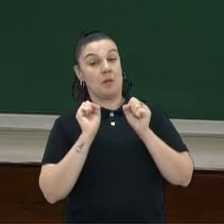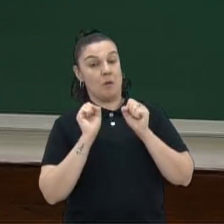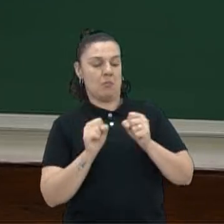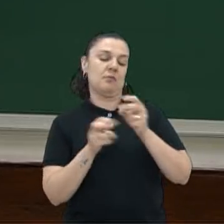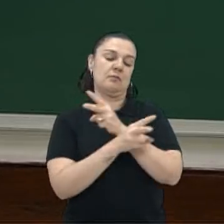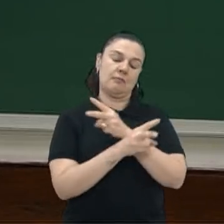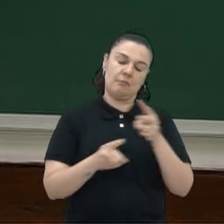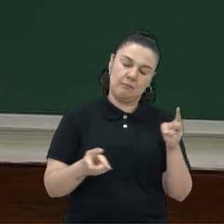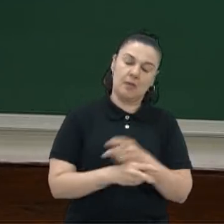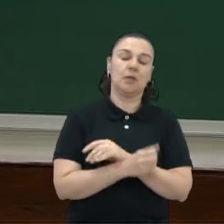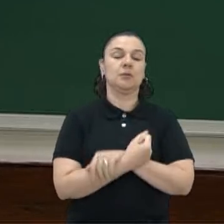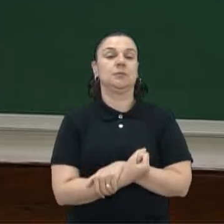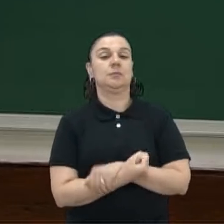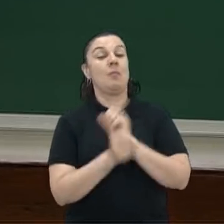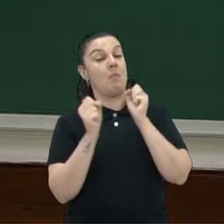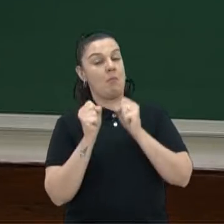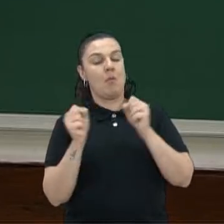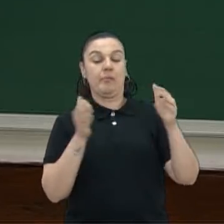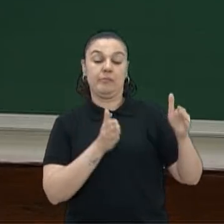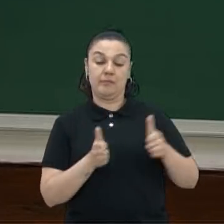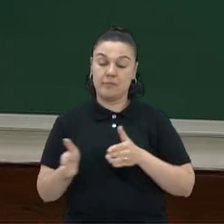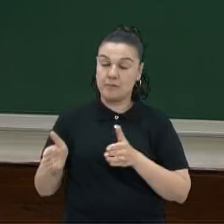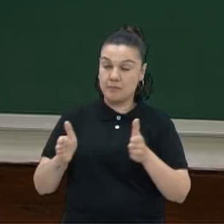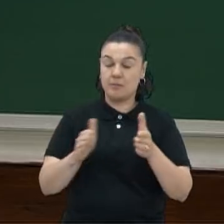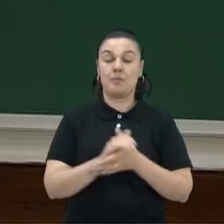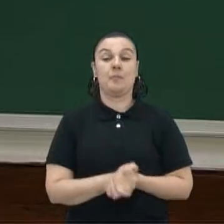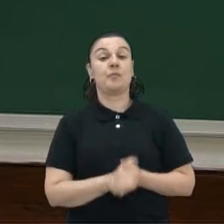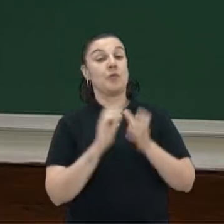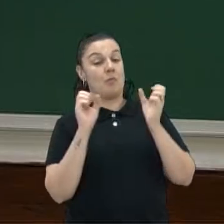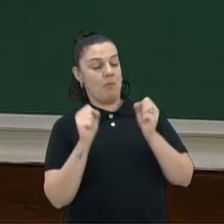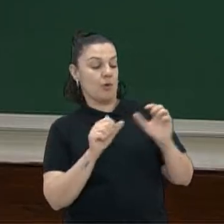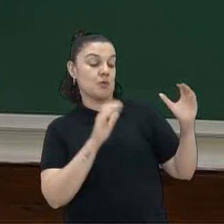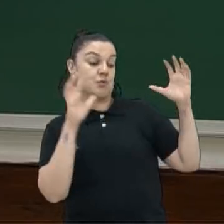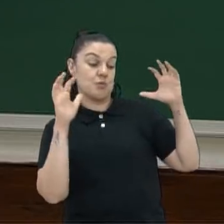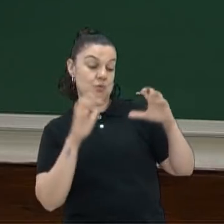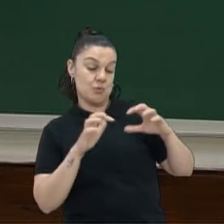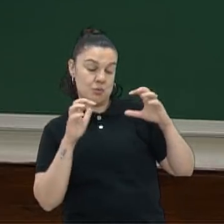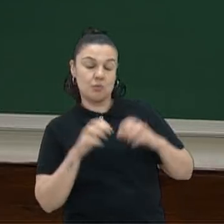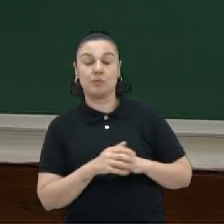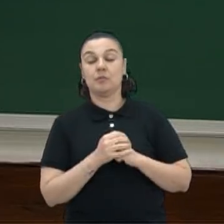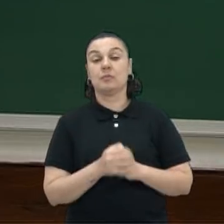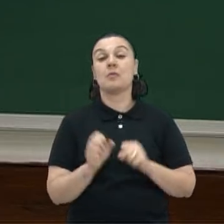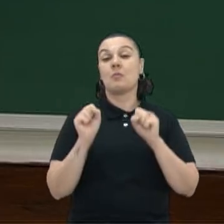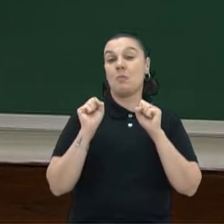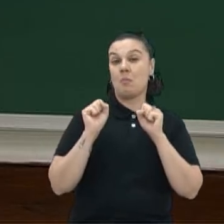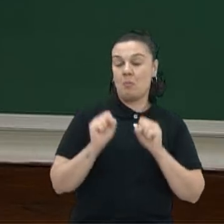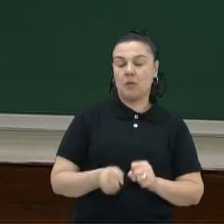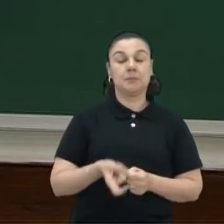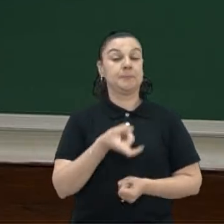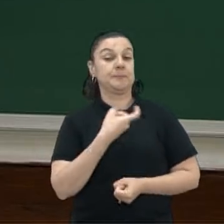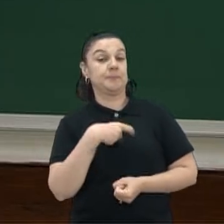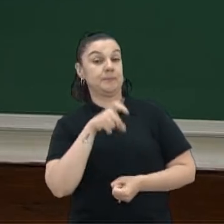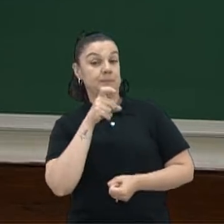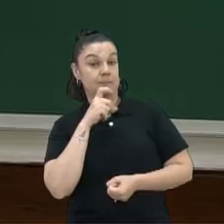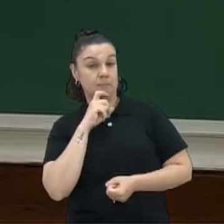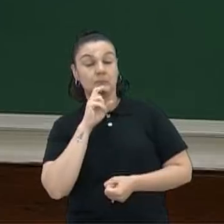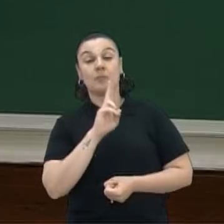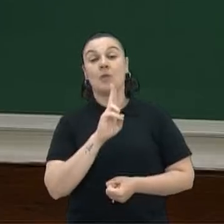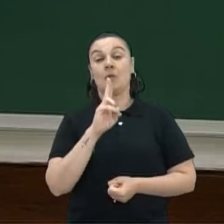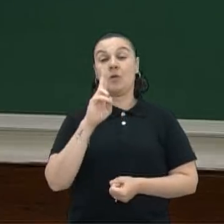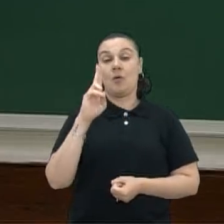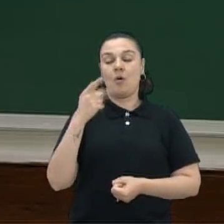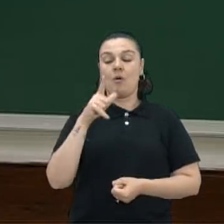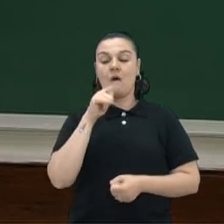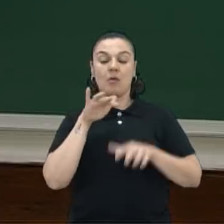o vento, pode ser a água do rio, pode ser a água da chuva, pode ser também o gelo ou a água